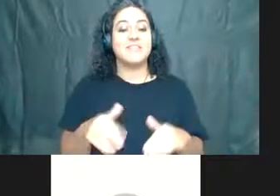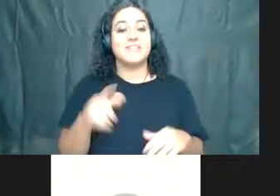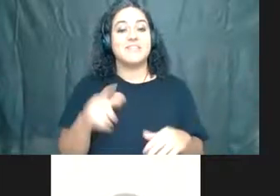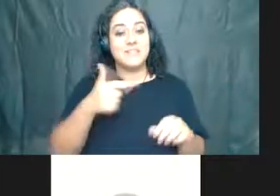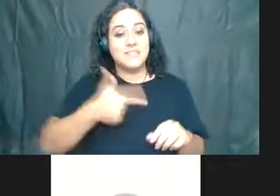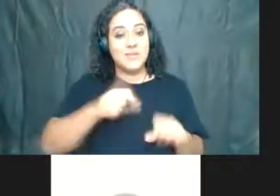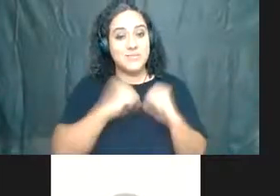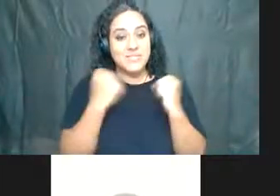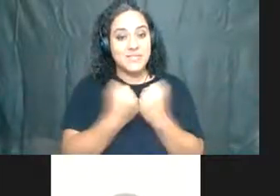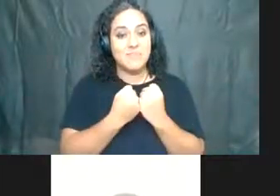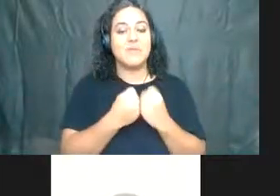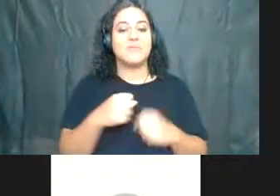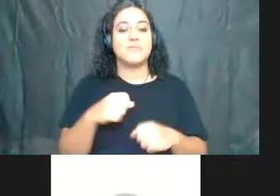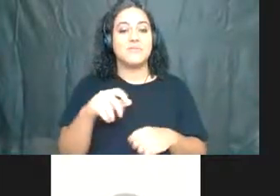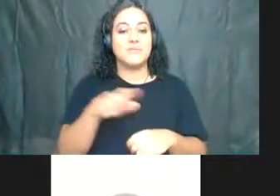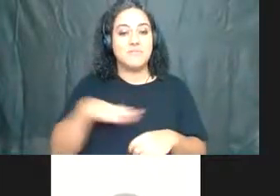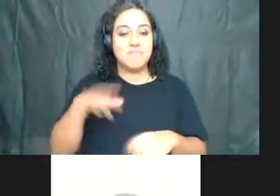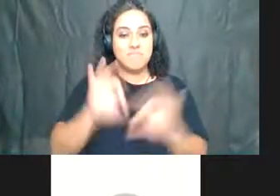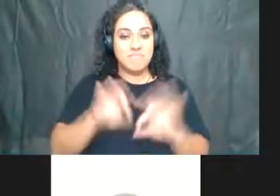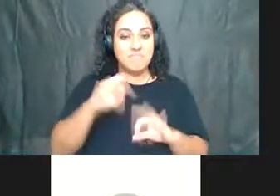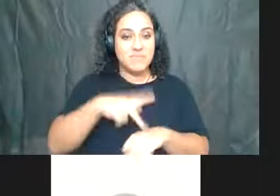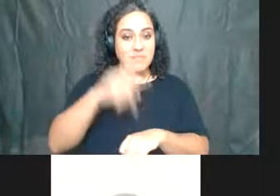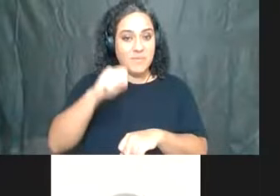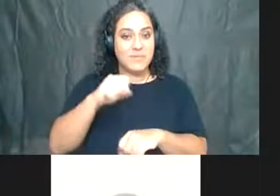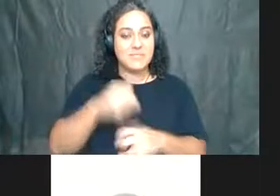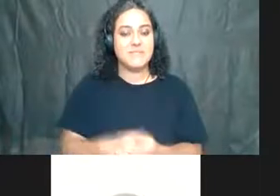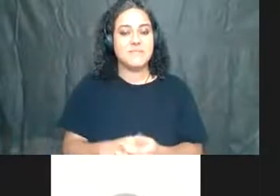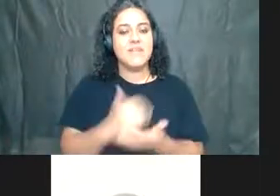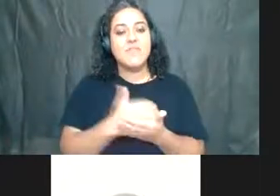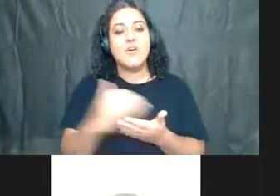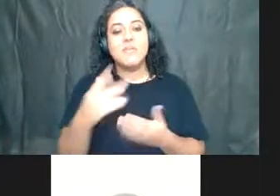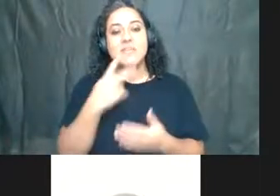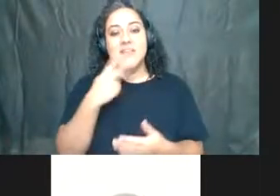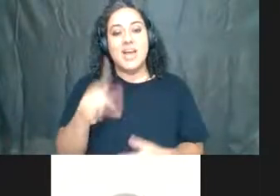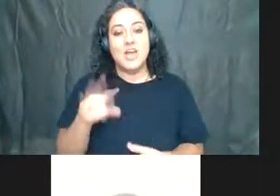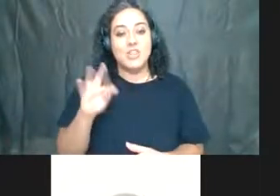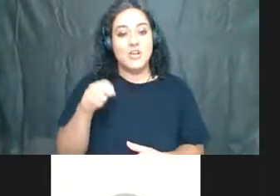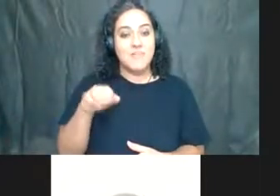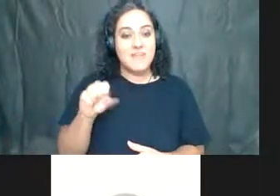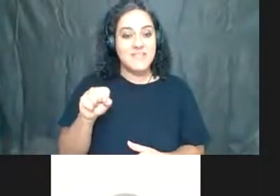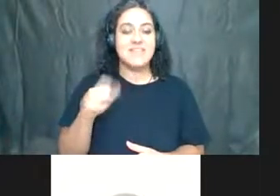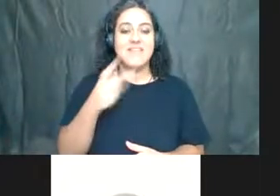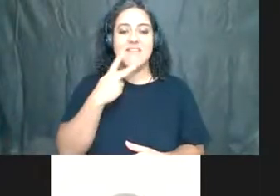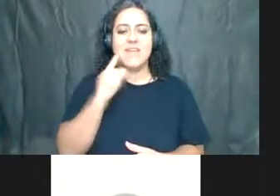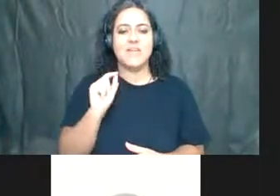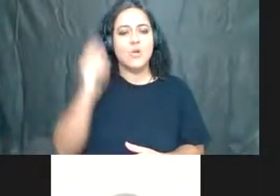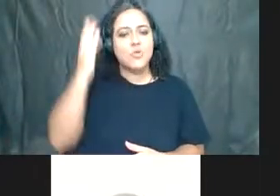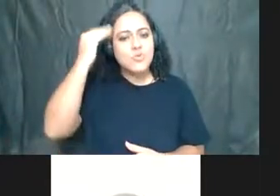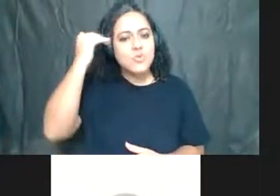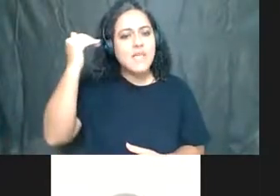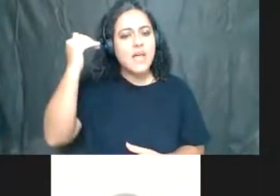do IFES. Eu vou começar com uma fala do Thomas Edison. Ele disse que o sucesso é